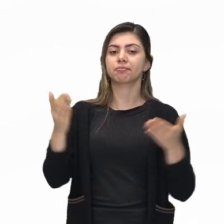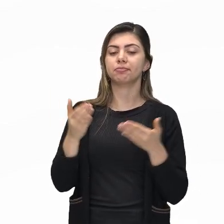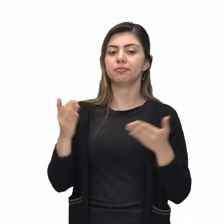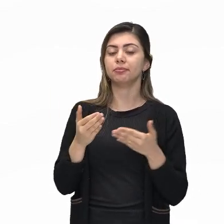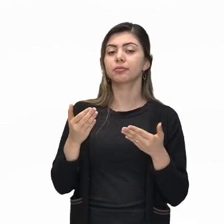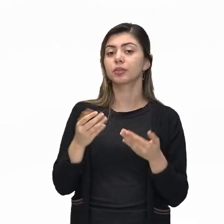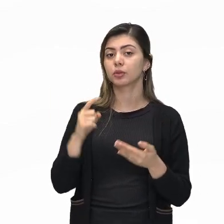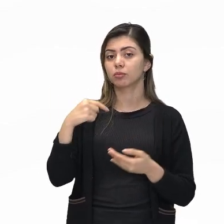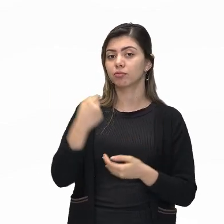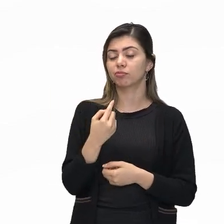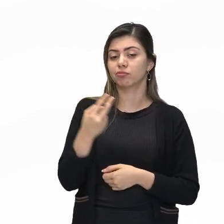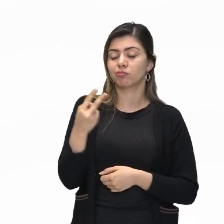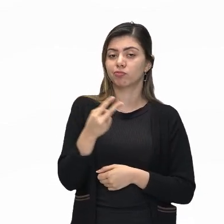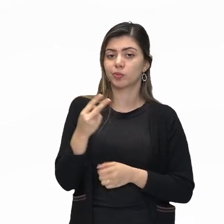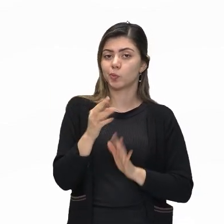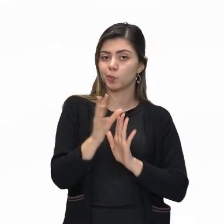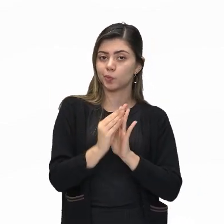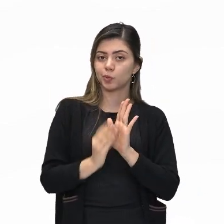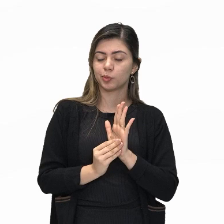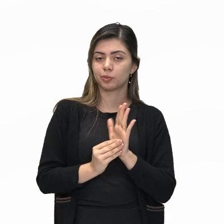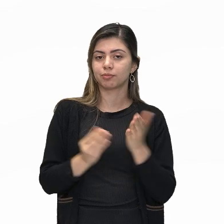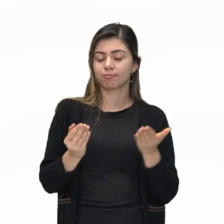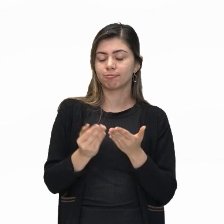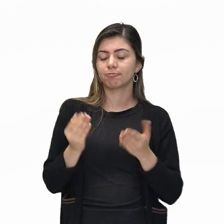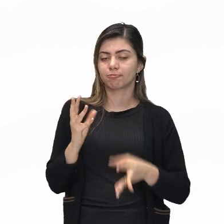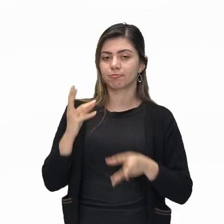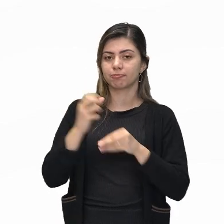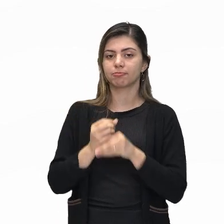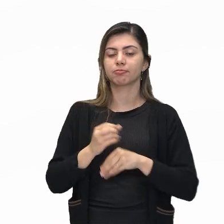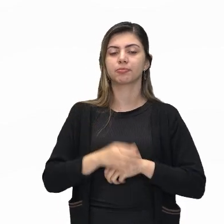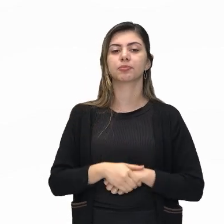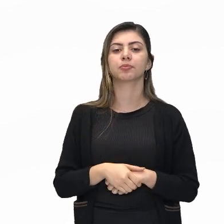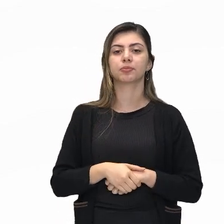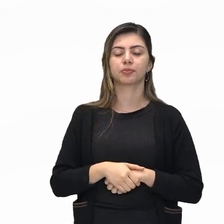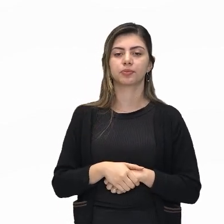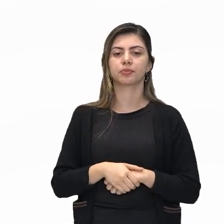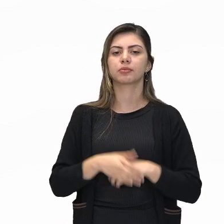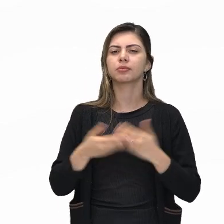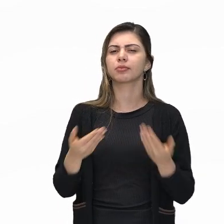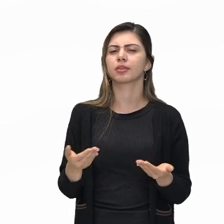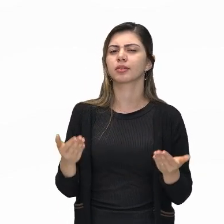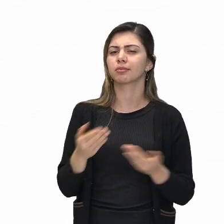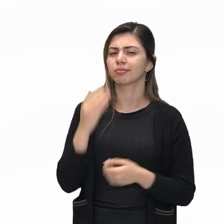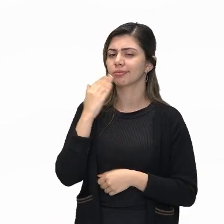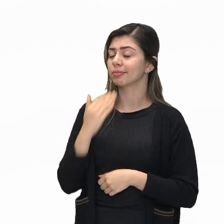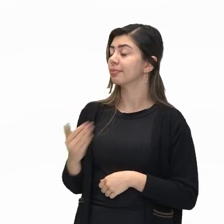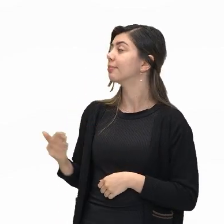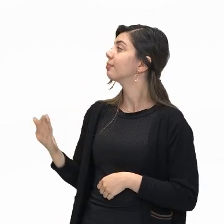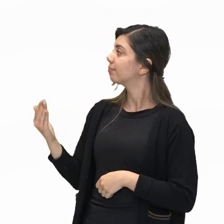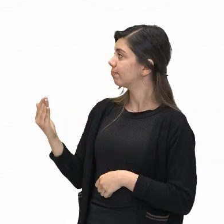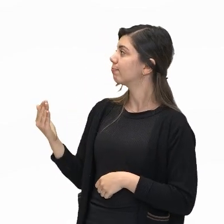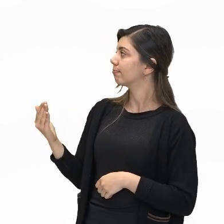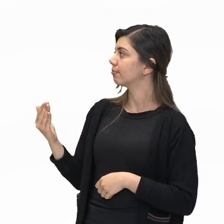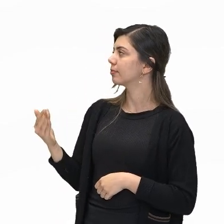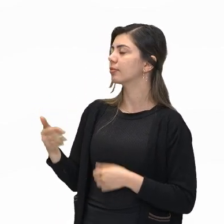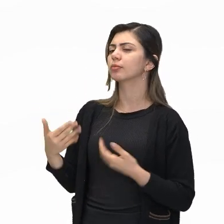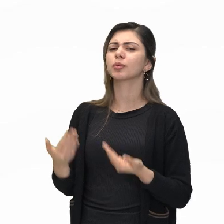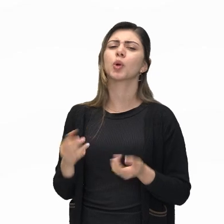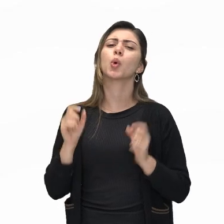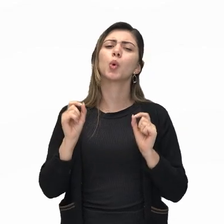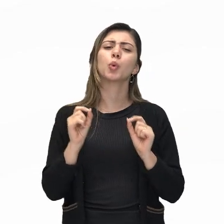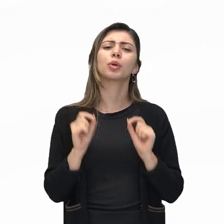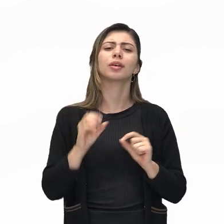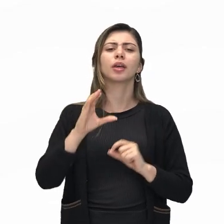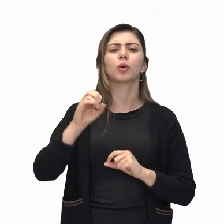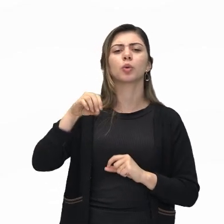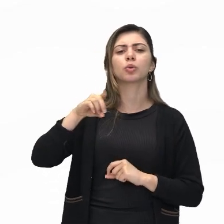né, no nosso segundo conteúdo aí dado na unidade, nós vamos ver sobre condicionamento físico, né? O que vem a ser